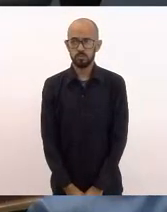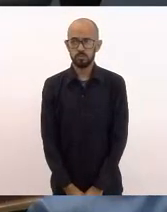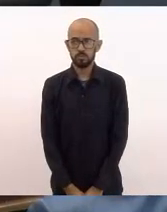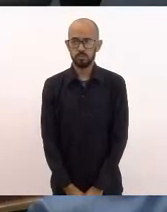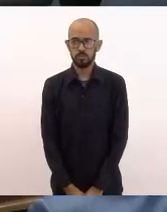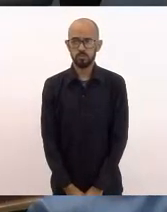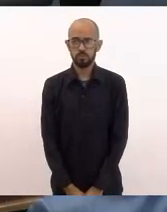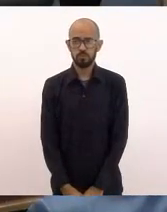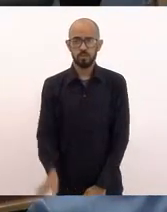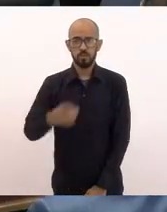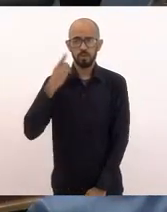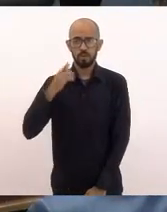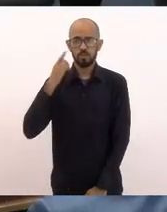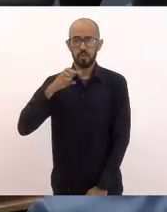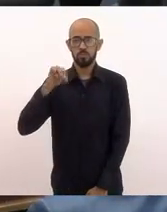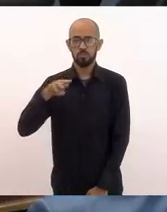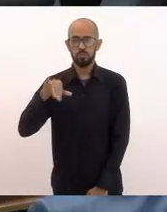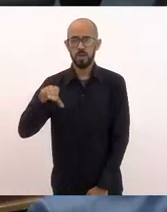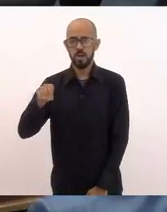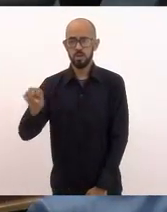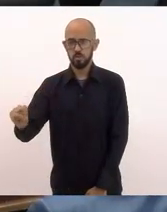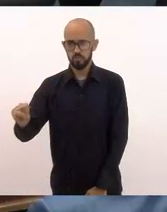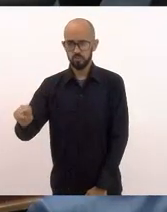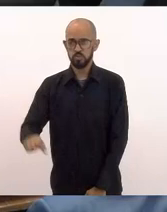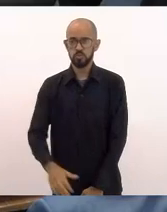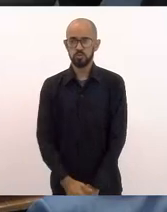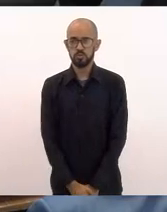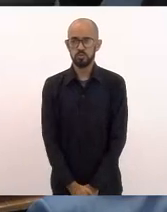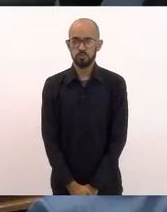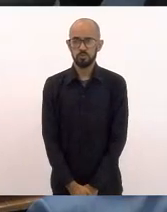Tá do Marcos Vinícius, é isso que eu entendi, Marcos?